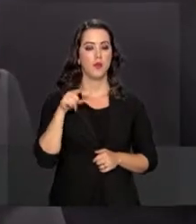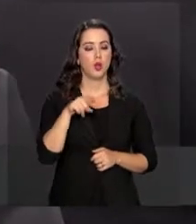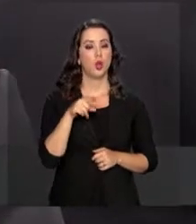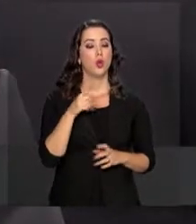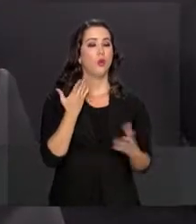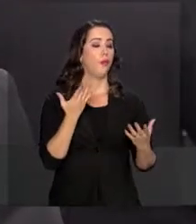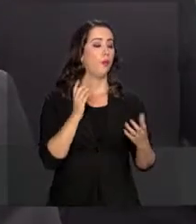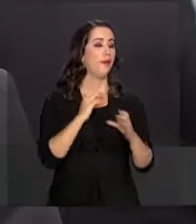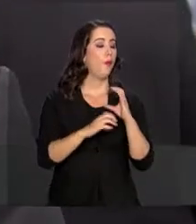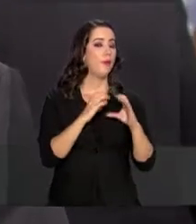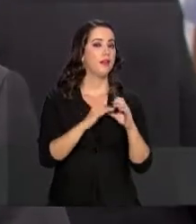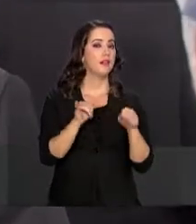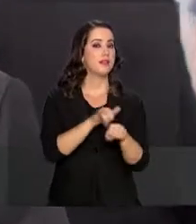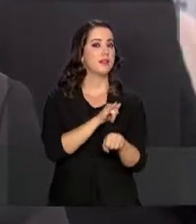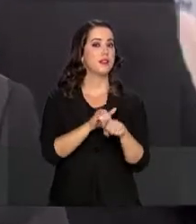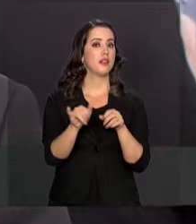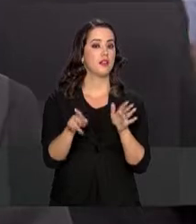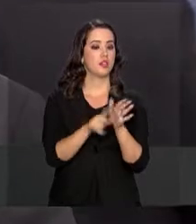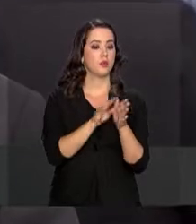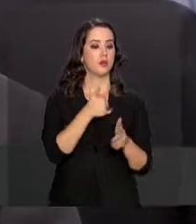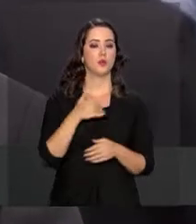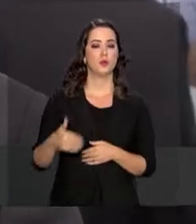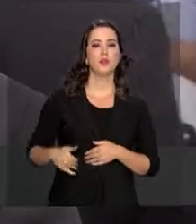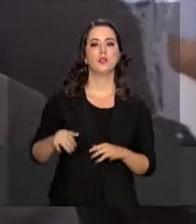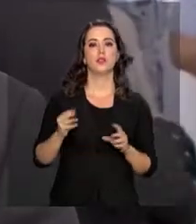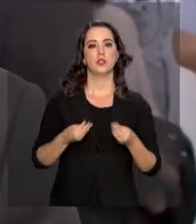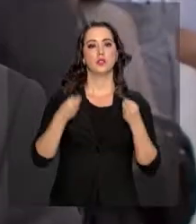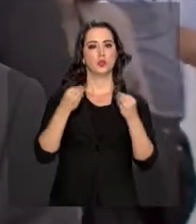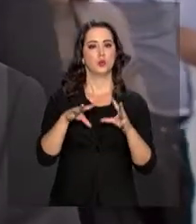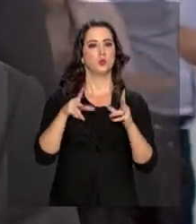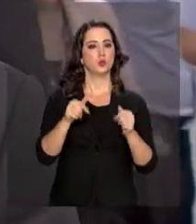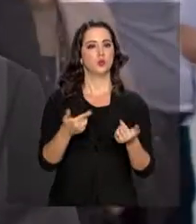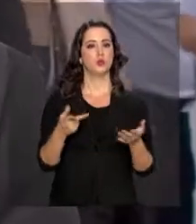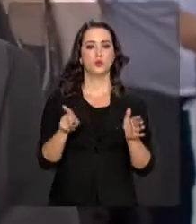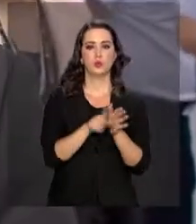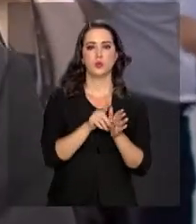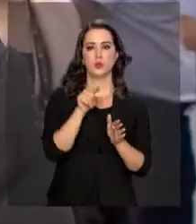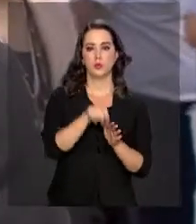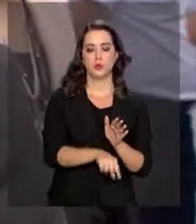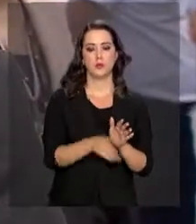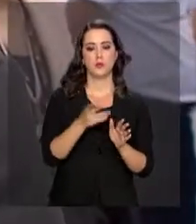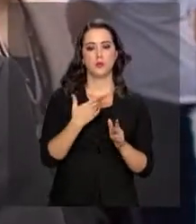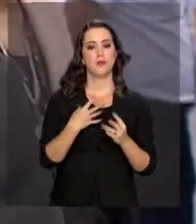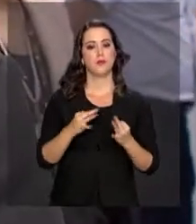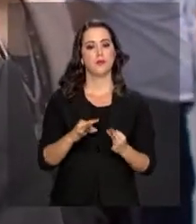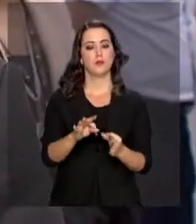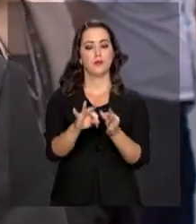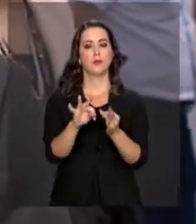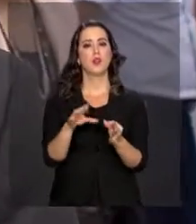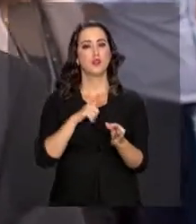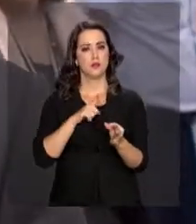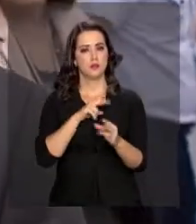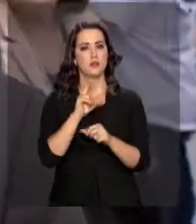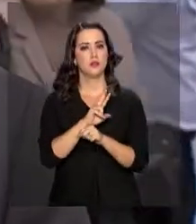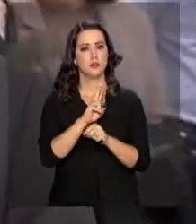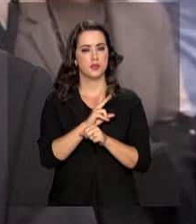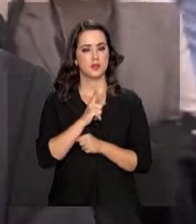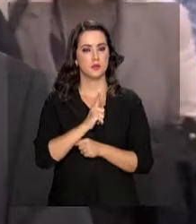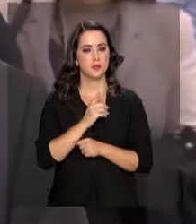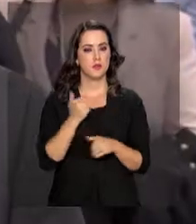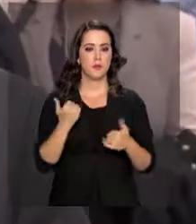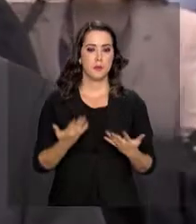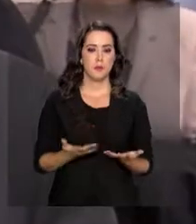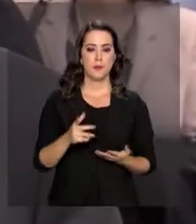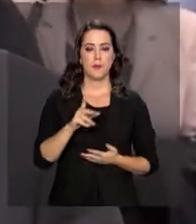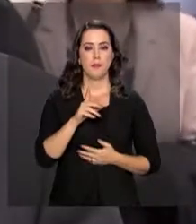comunicação estratégica de Estado? É levar todas as condições de banda larga de qualidade que a própria defesa pode utilizar. Então